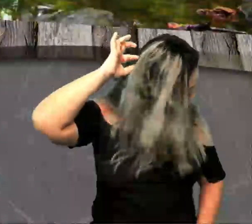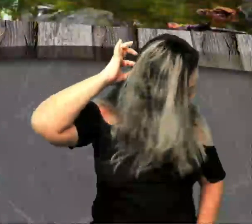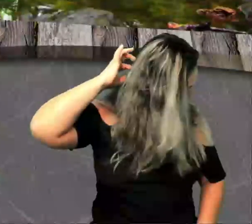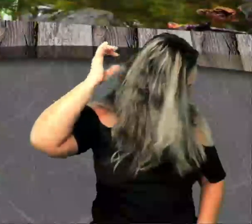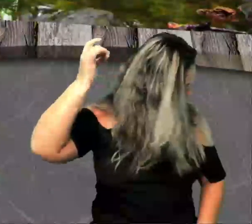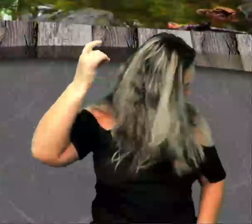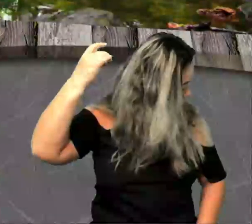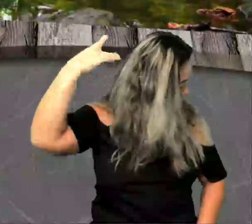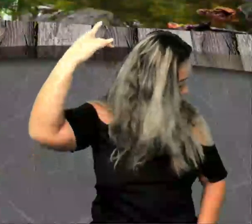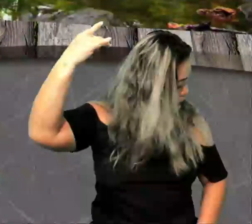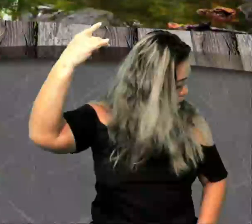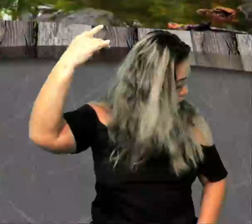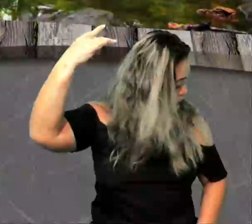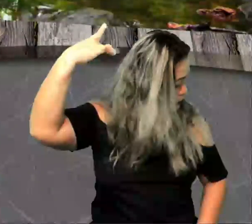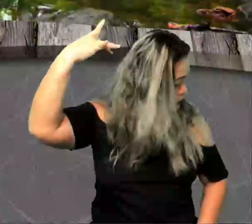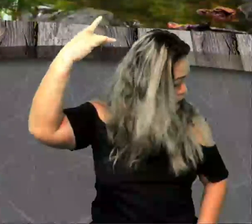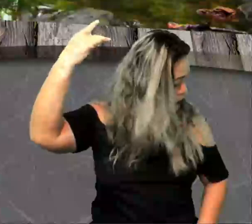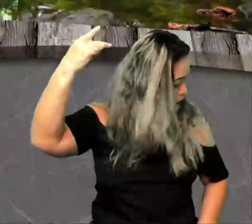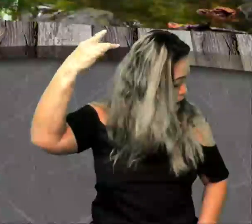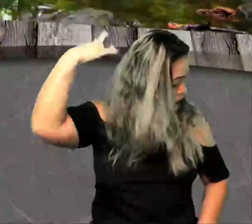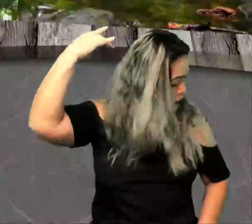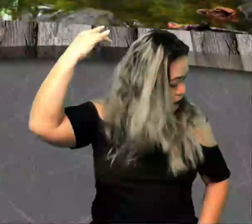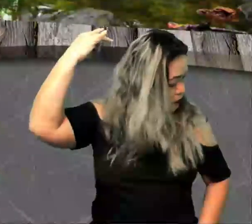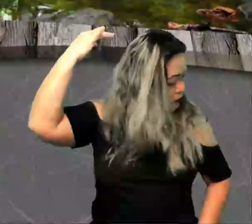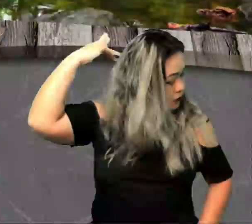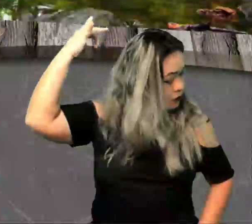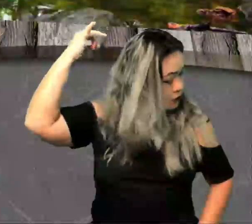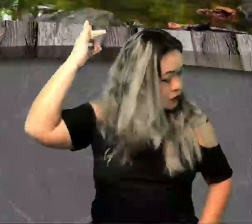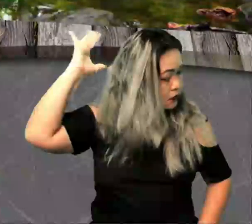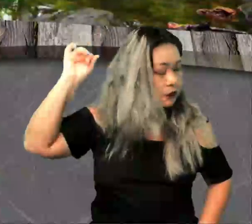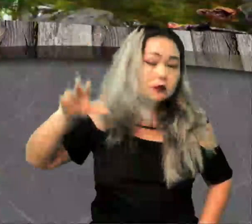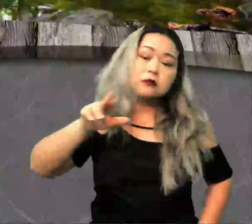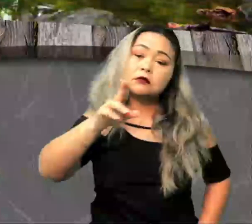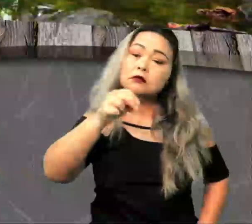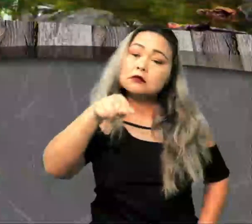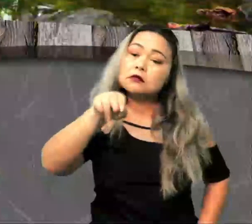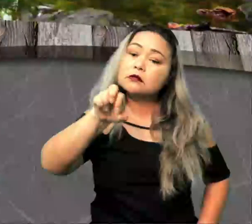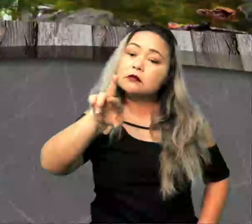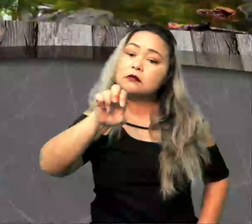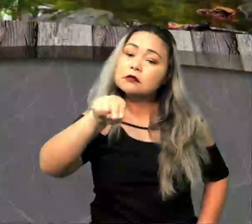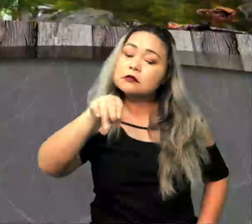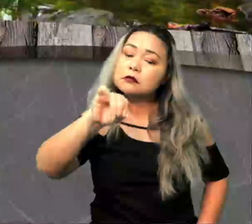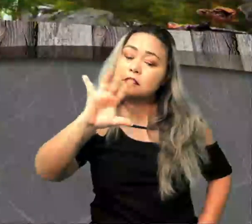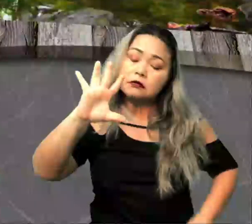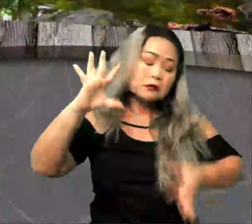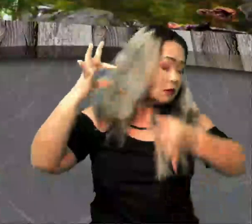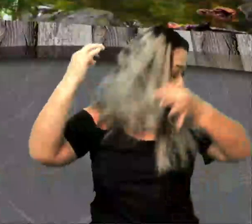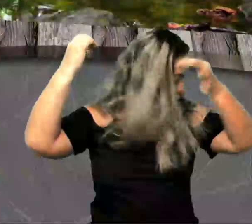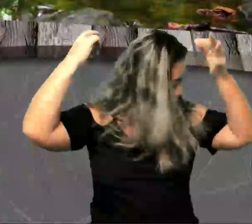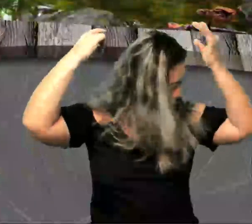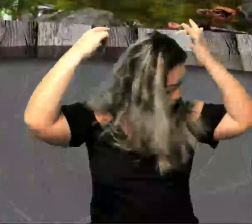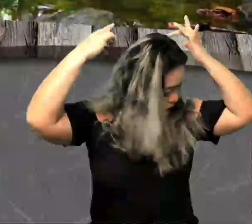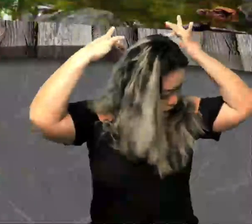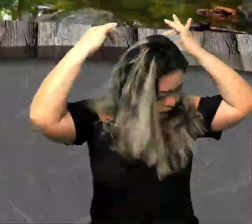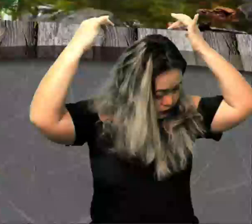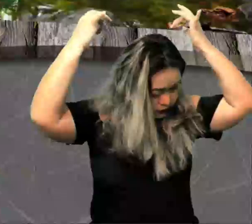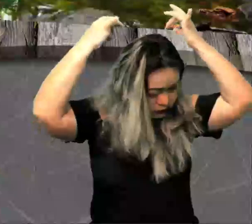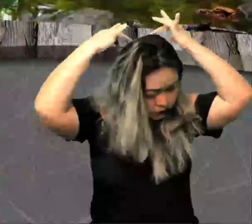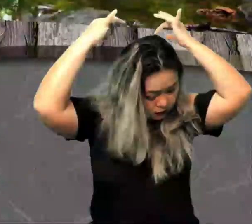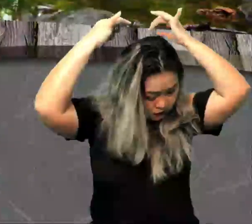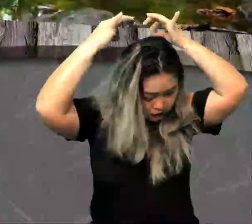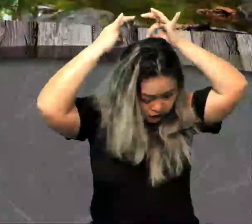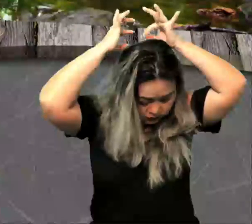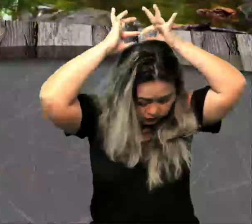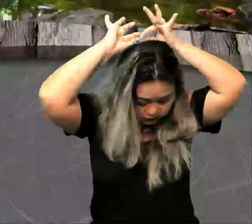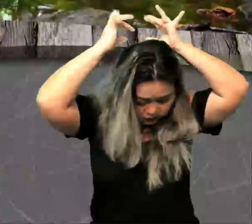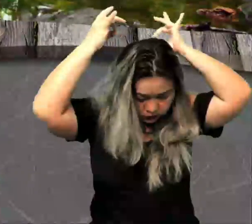os impulsos, né? Permitir os impulsos nervosos. O neurônio, através de outro neurônio, realizando as sinapses, né? Que são